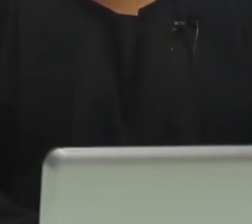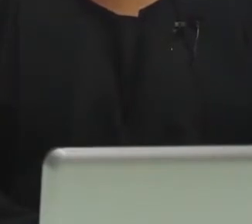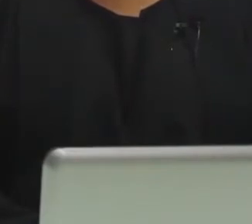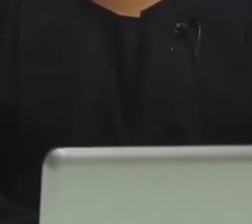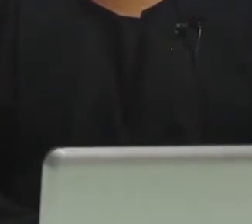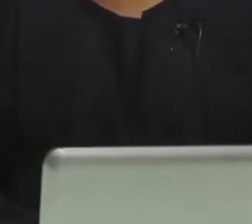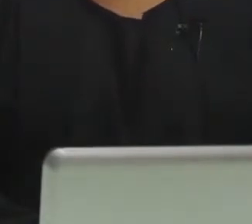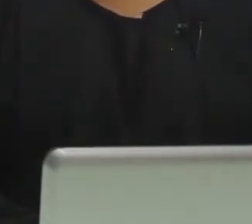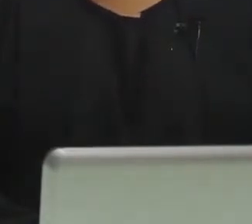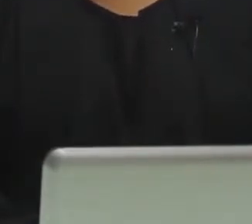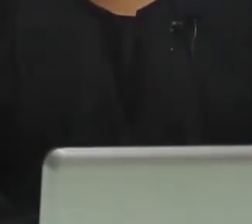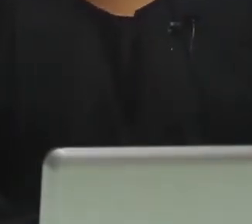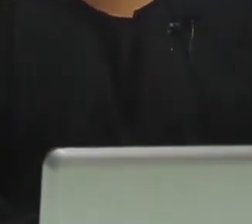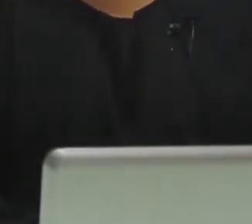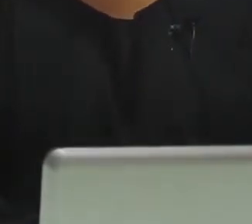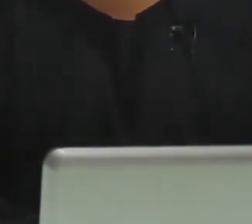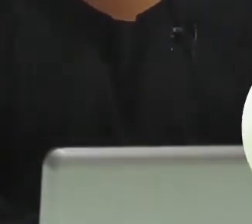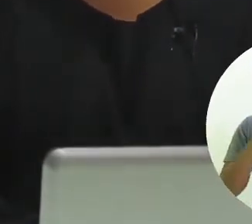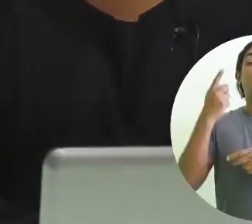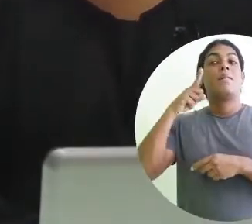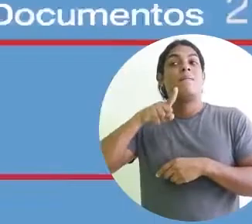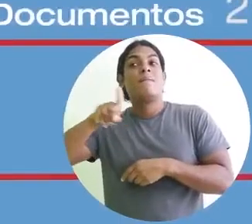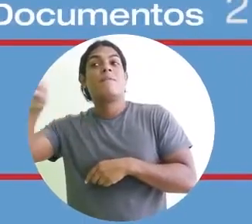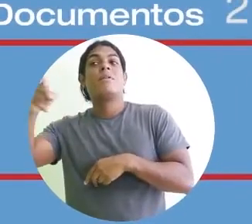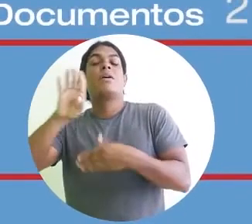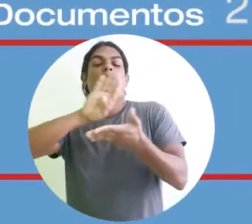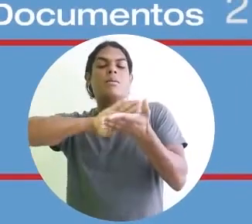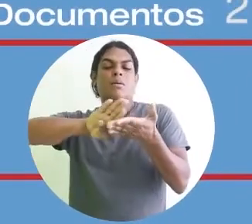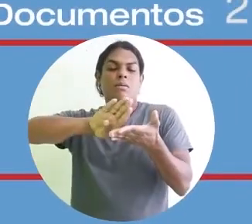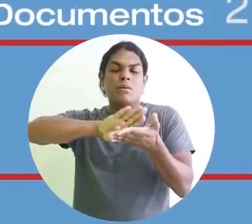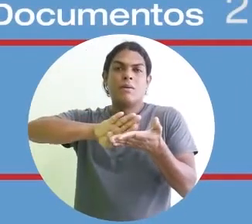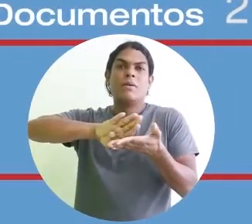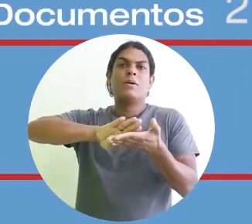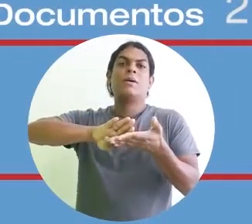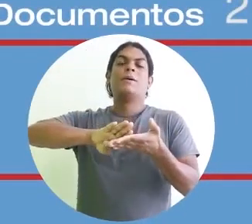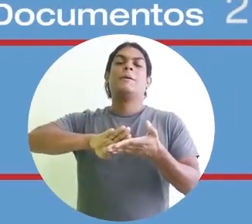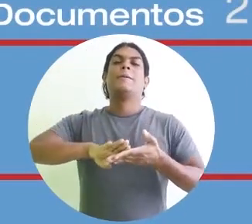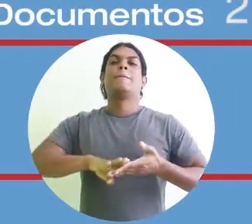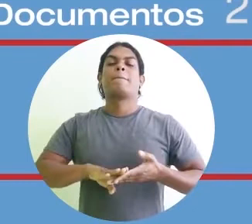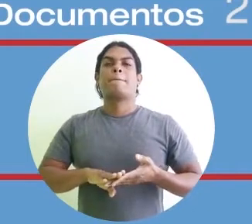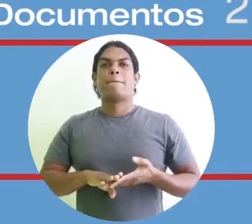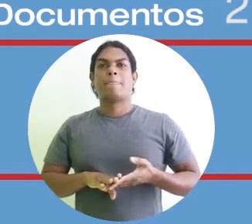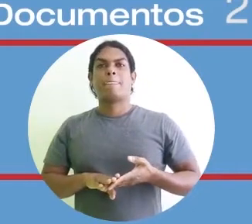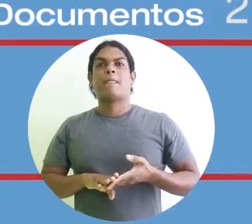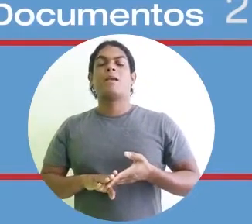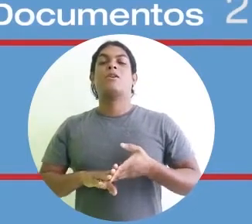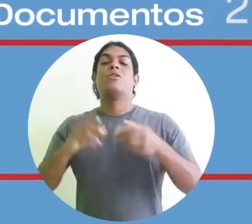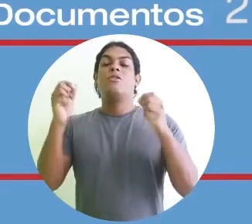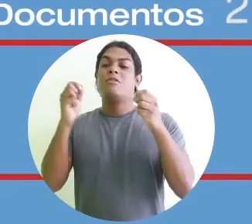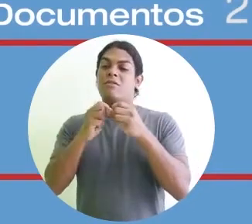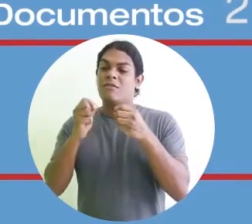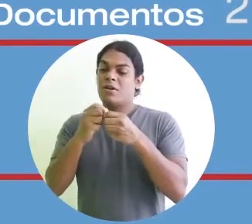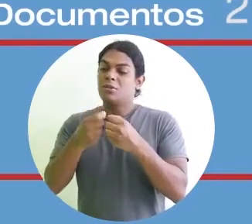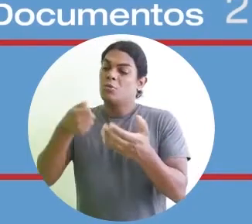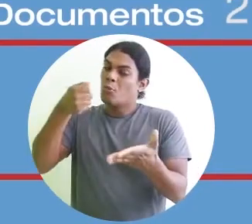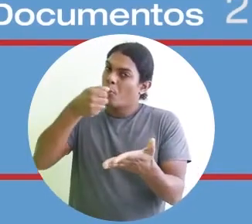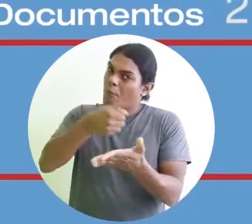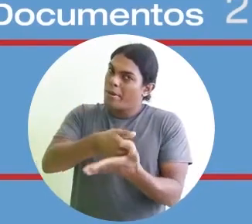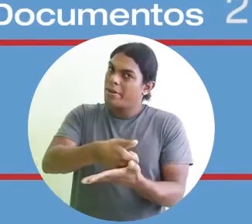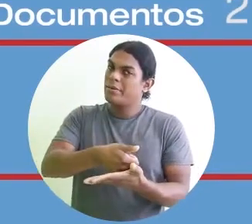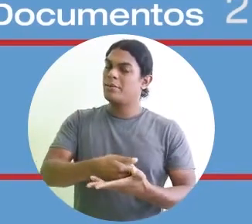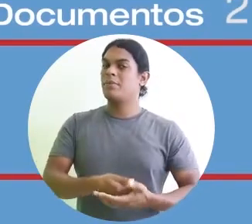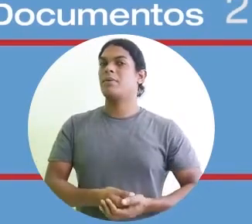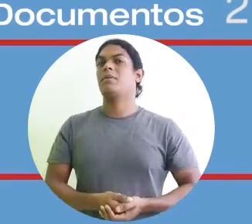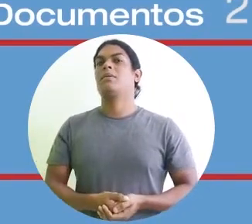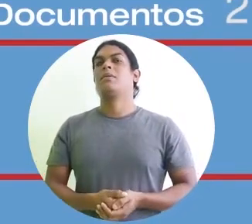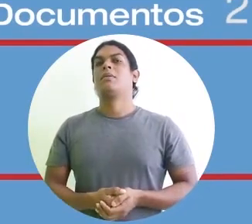documentação, é que ele vai para o banco dele, que é o banco do importador, e faz o crédito desse